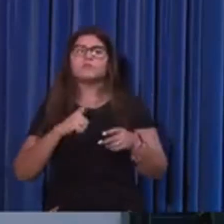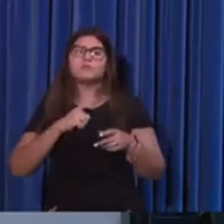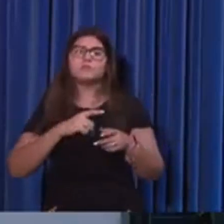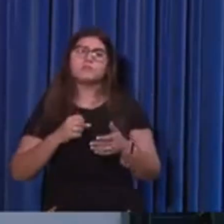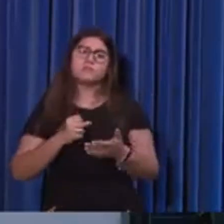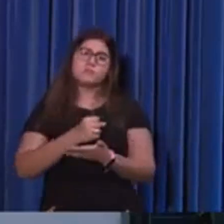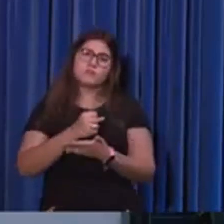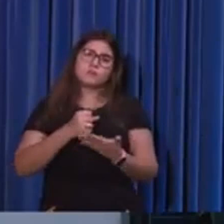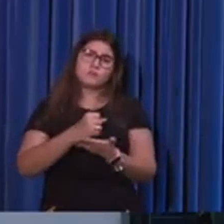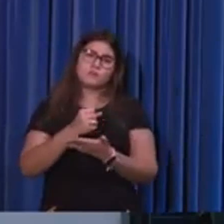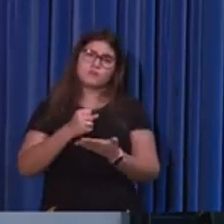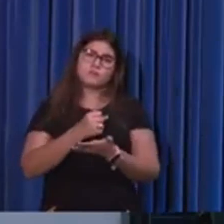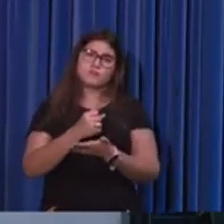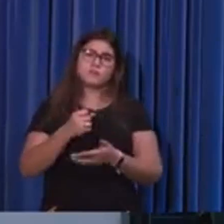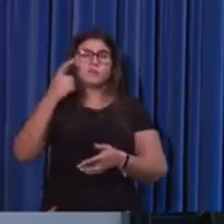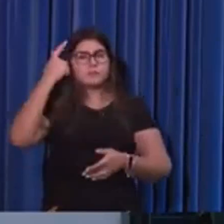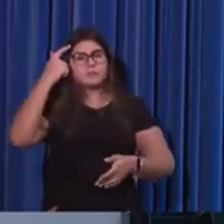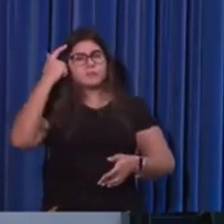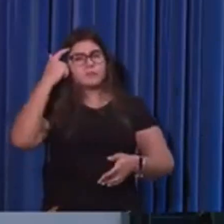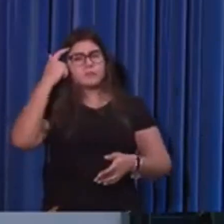esse raciocínio lógico.